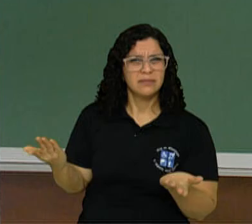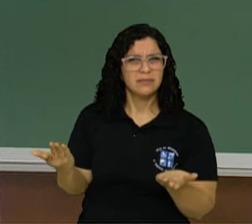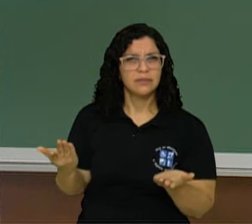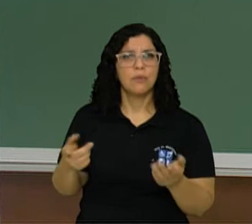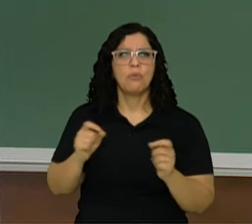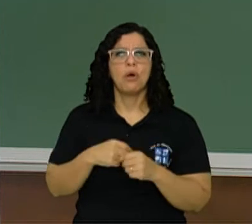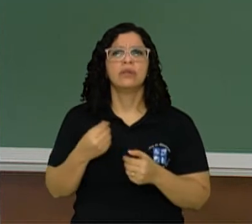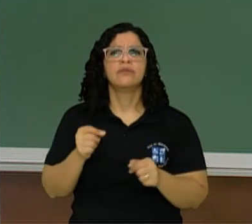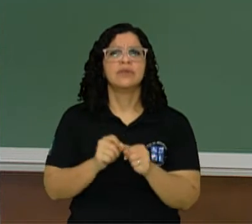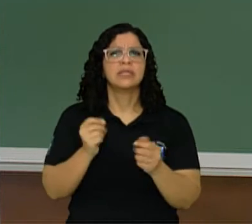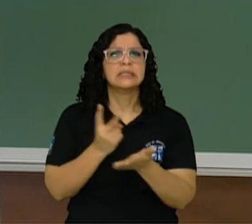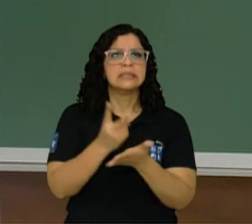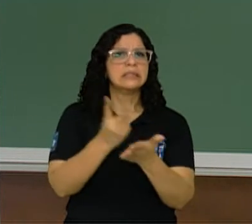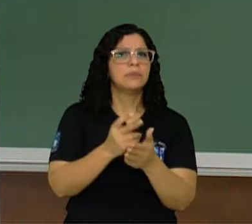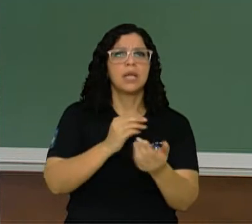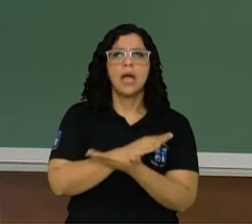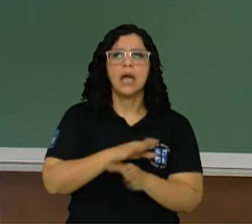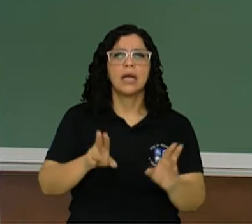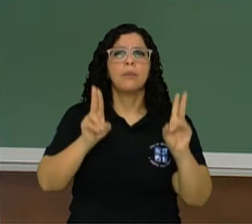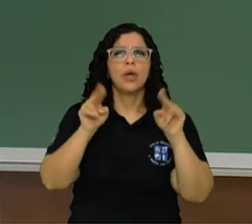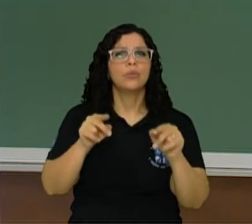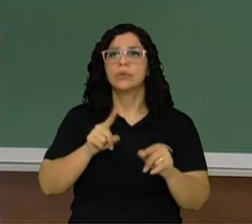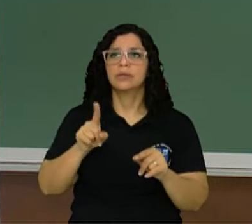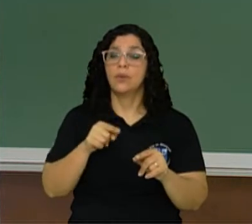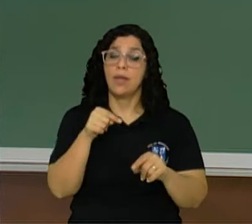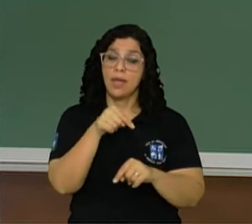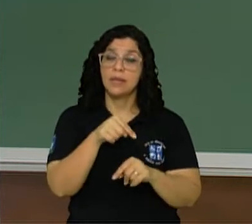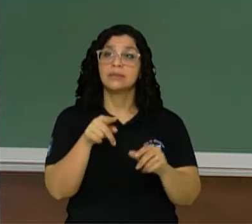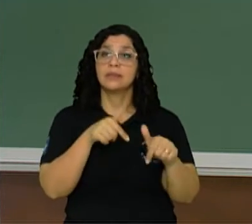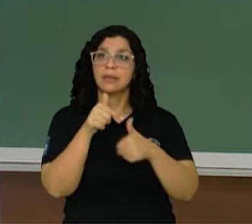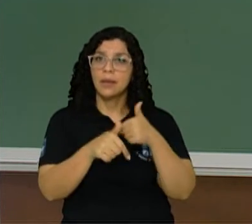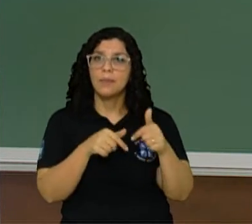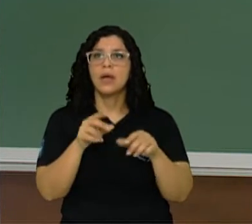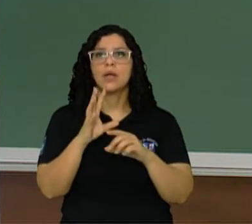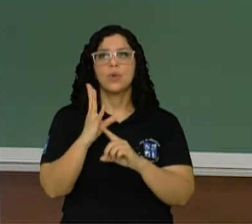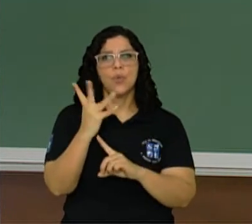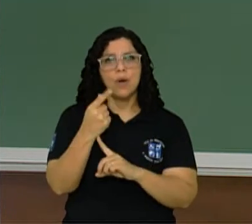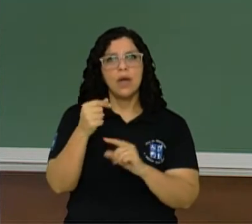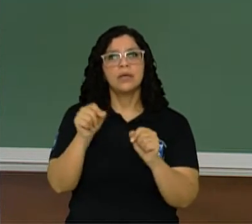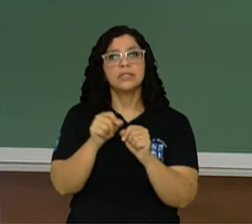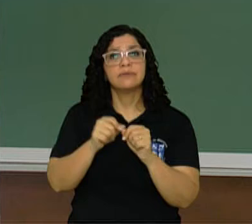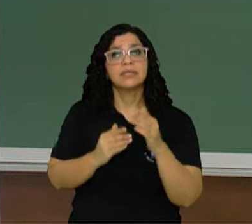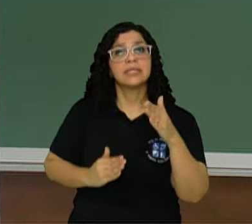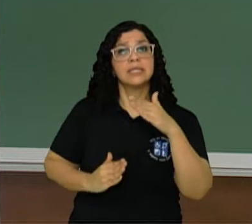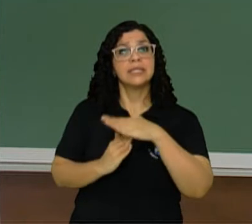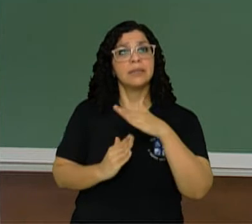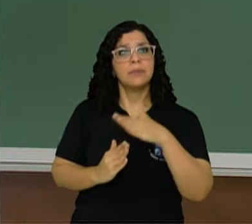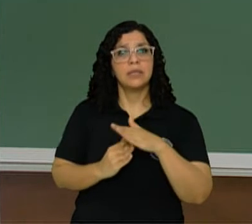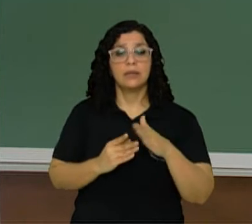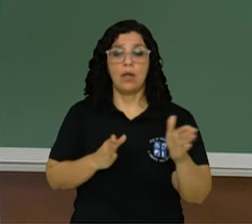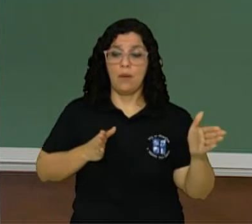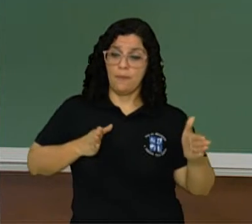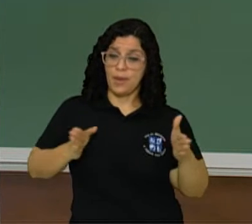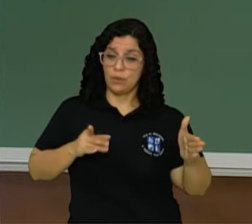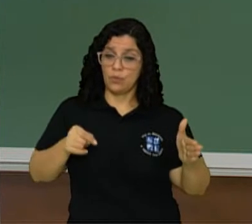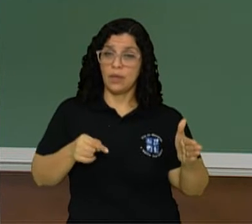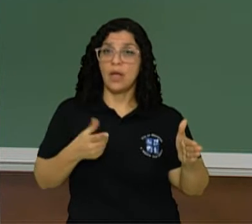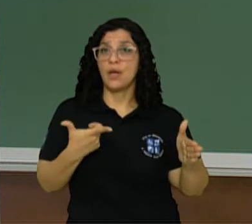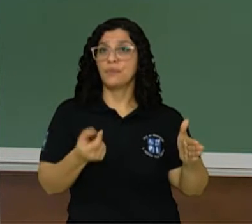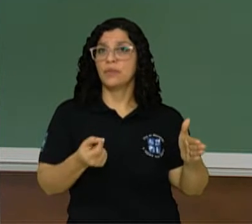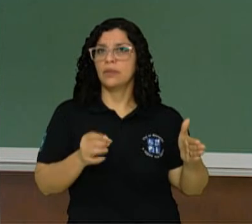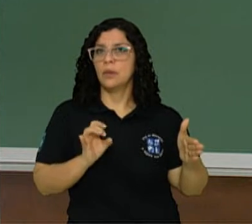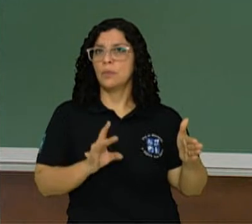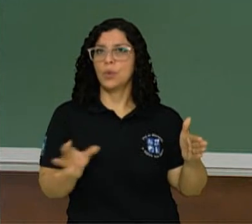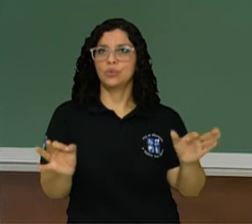fazer para o resto da vida, assim, que não vai ter, né? Não, geralmente o artista ele faz uma edição limitada, ele pega e faz, eu vou fazer